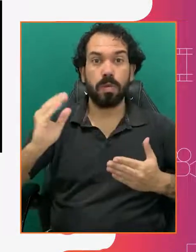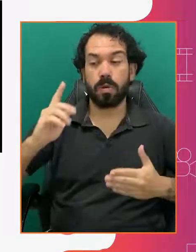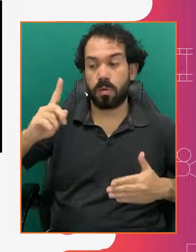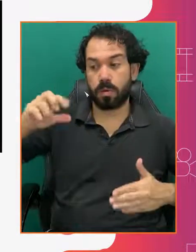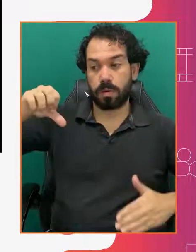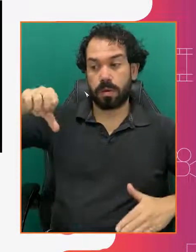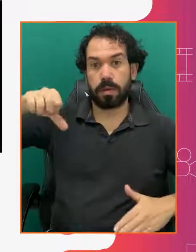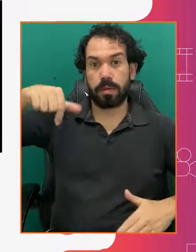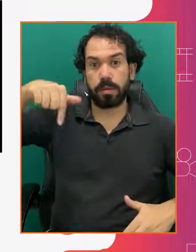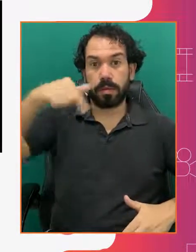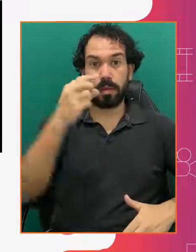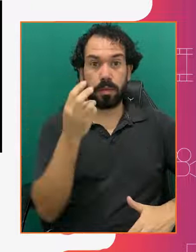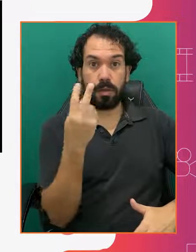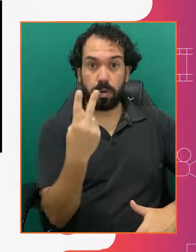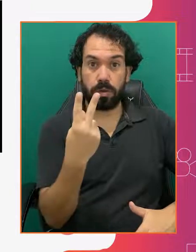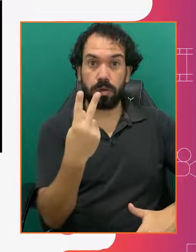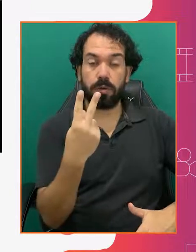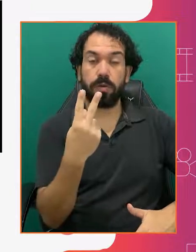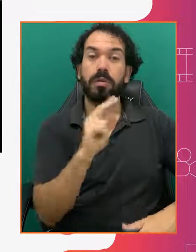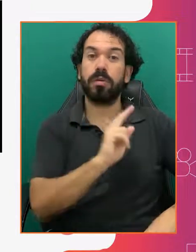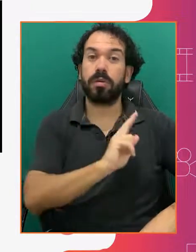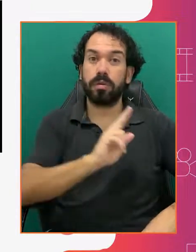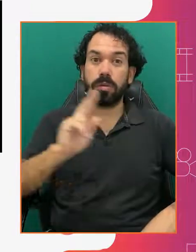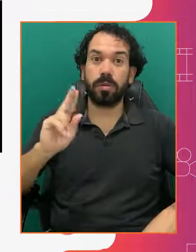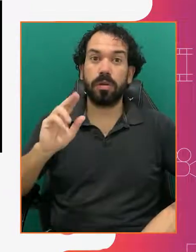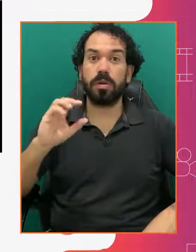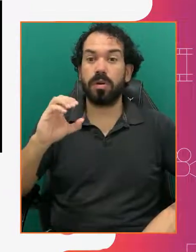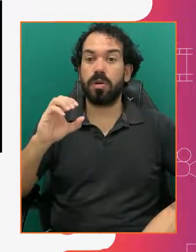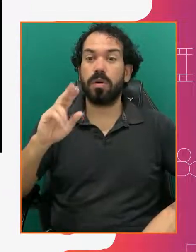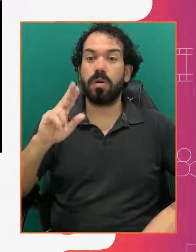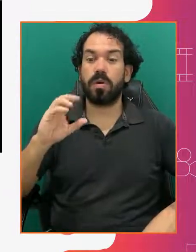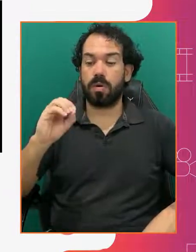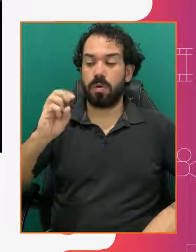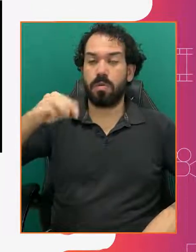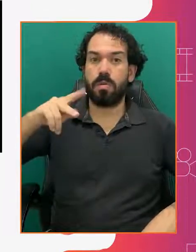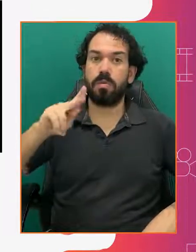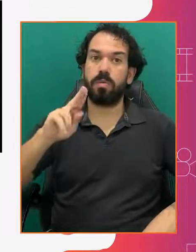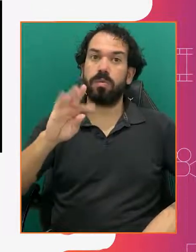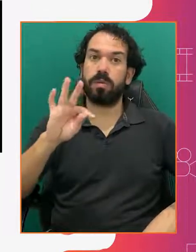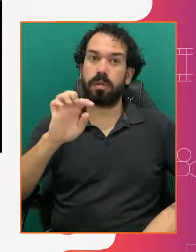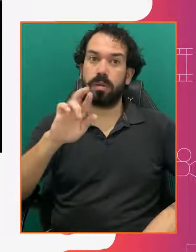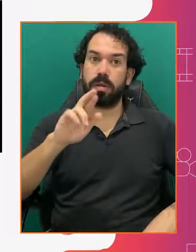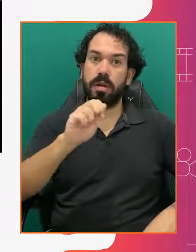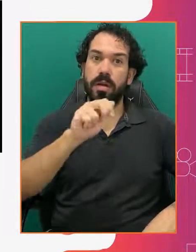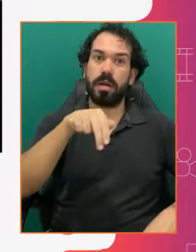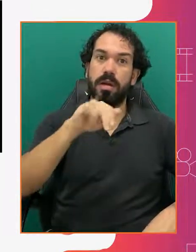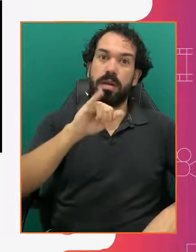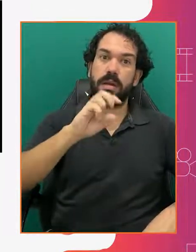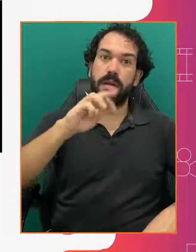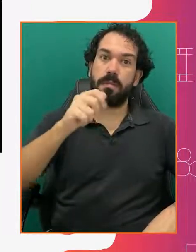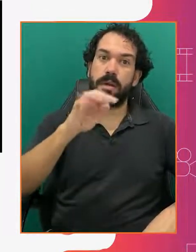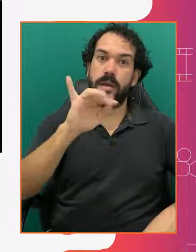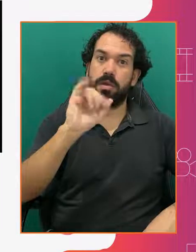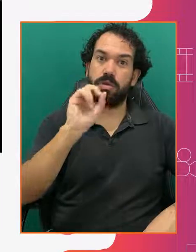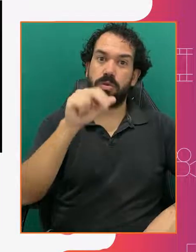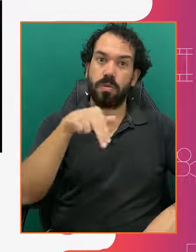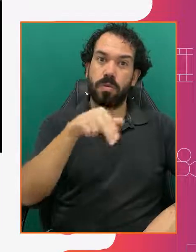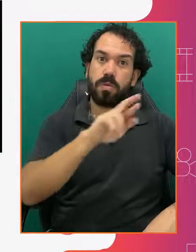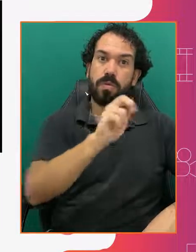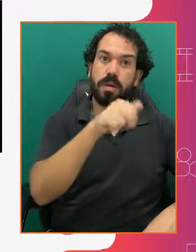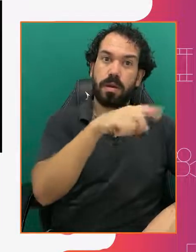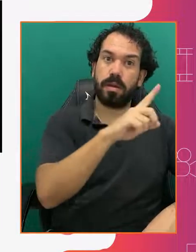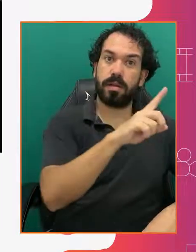em 1972 e é chamado de Computer Animated Hand. A animação